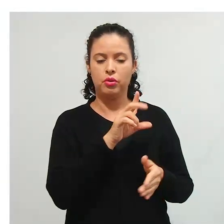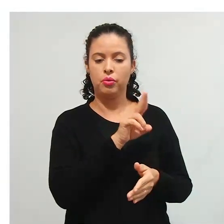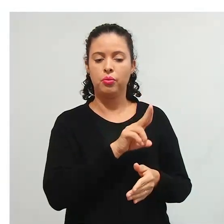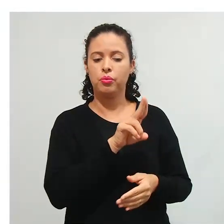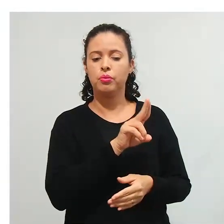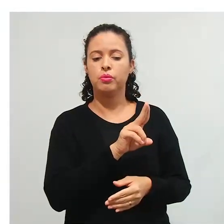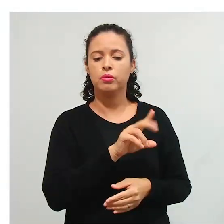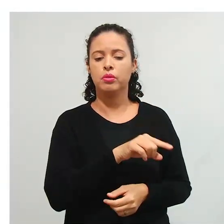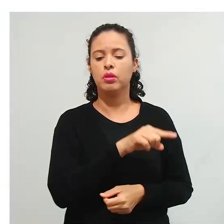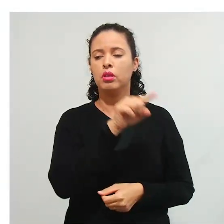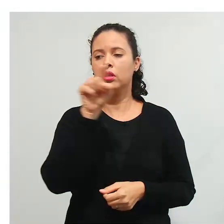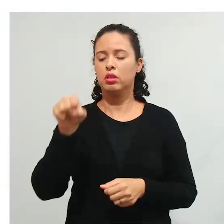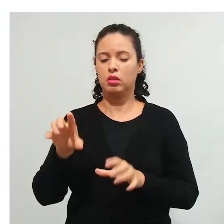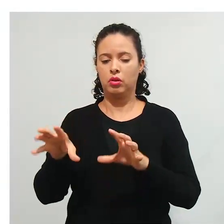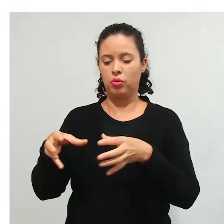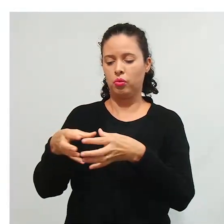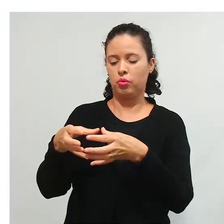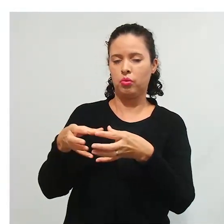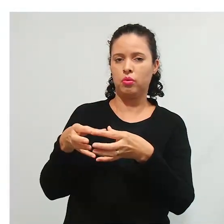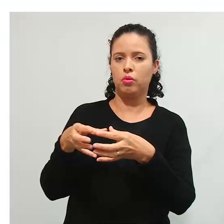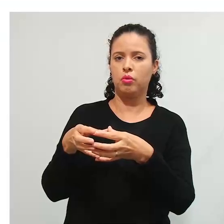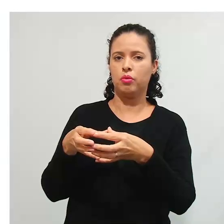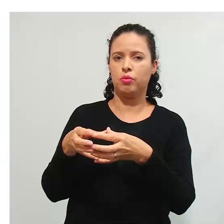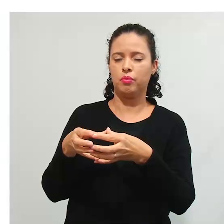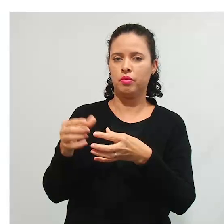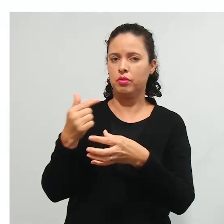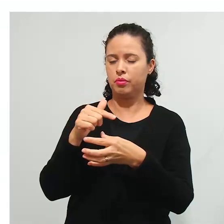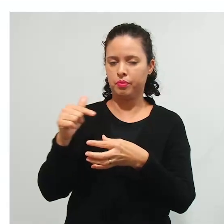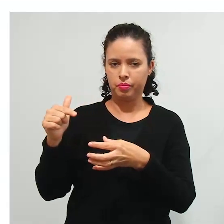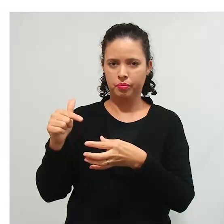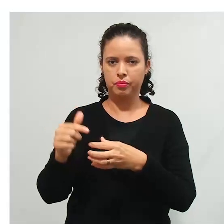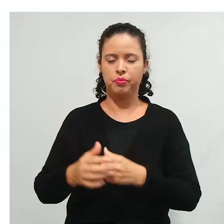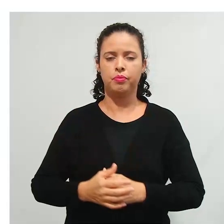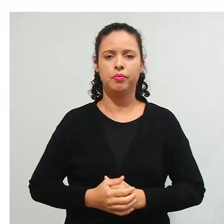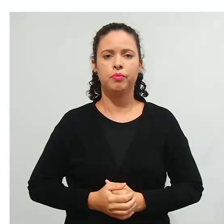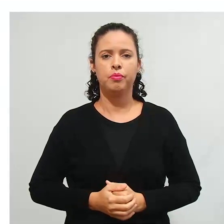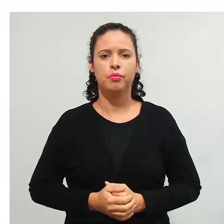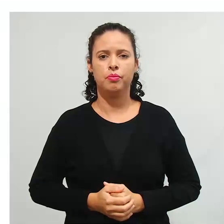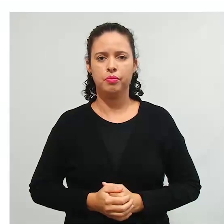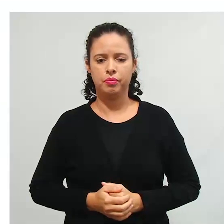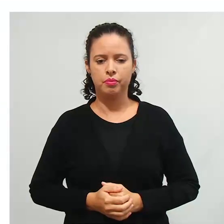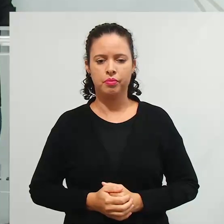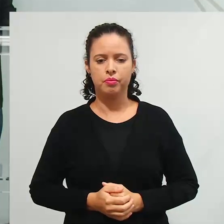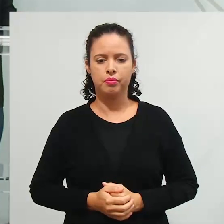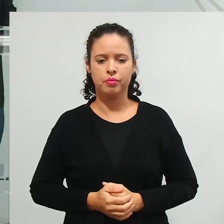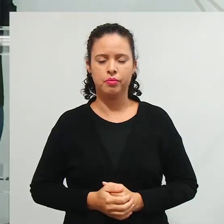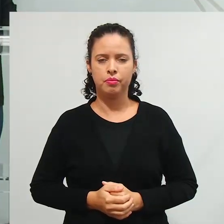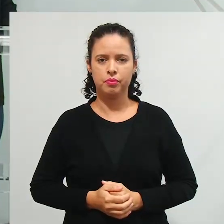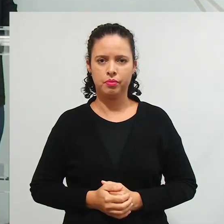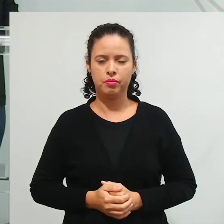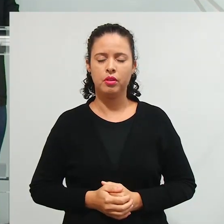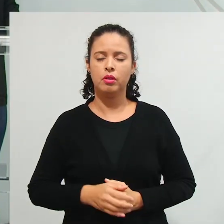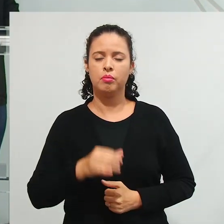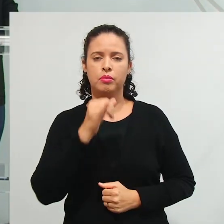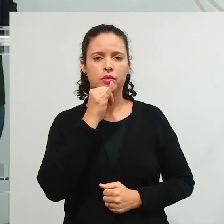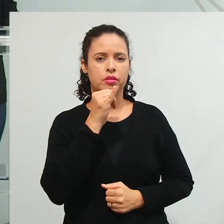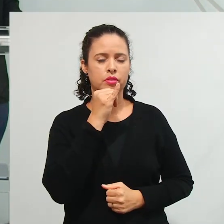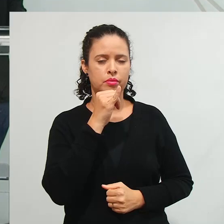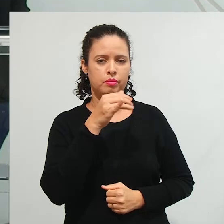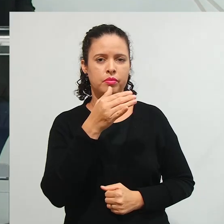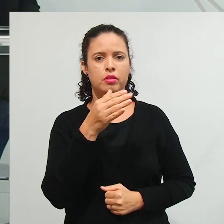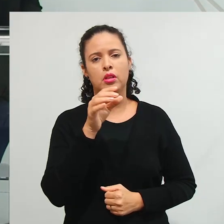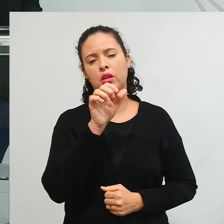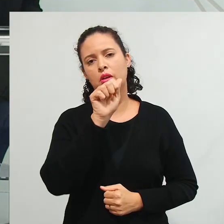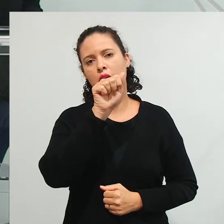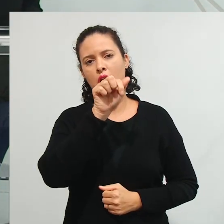gerador, e os que não possuem. Então, vamos aqui. Voltando à manutenção de